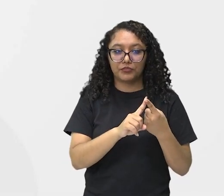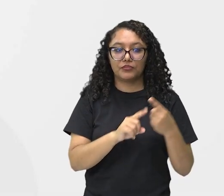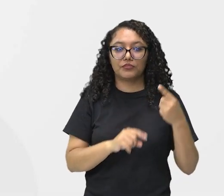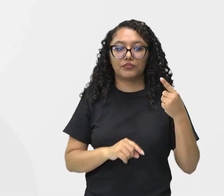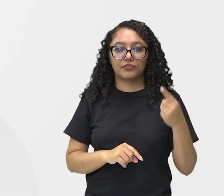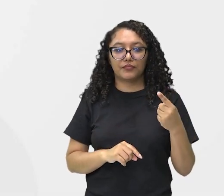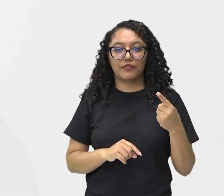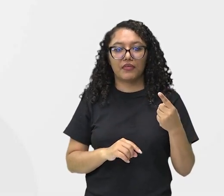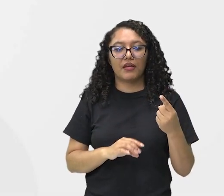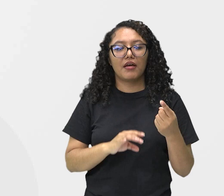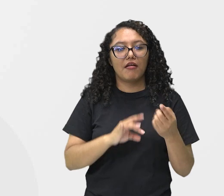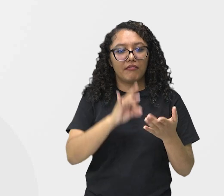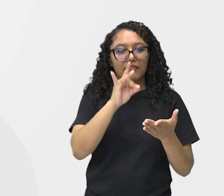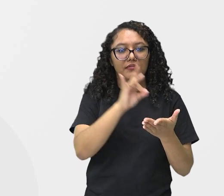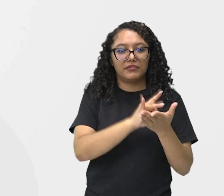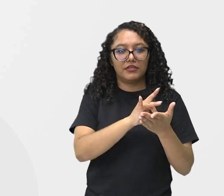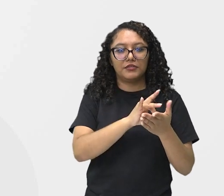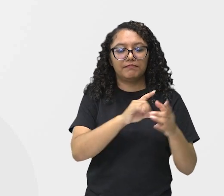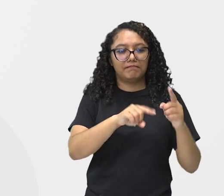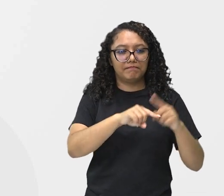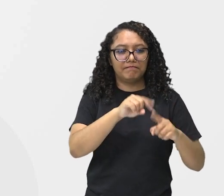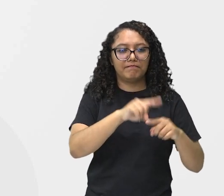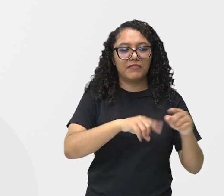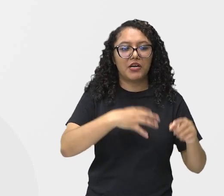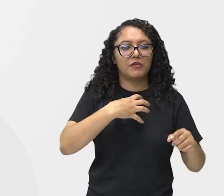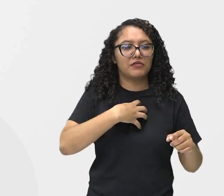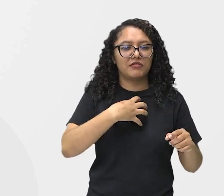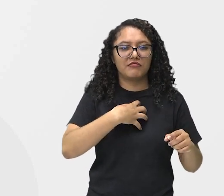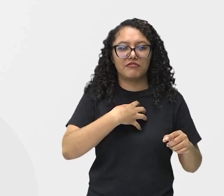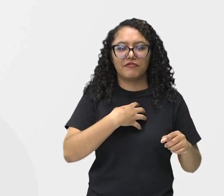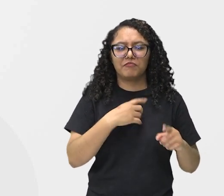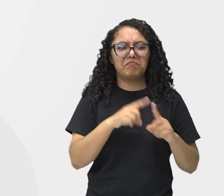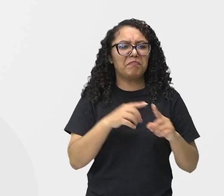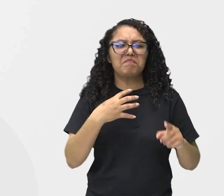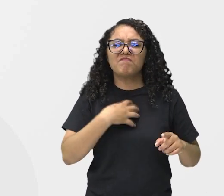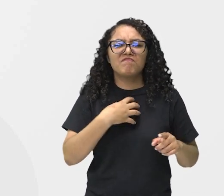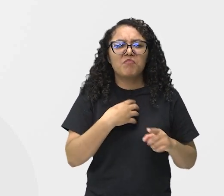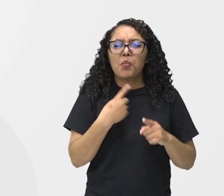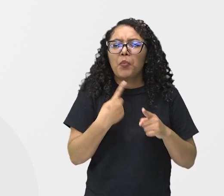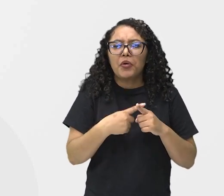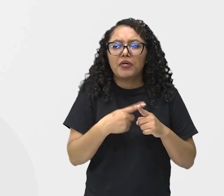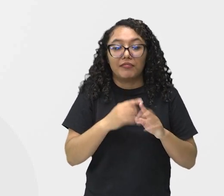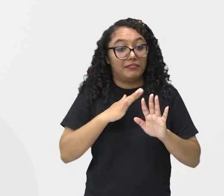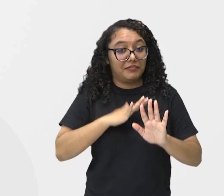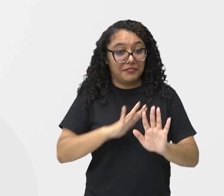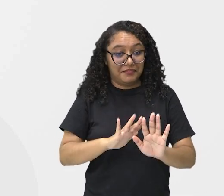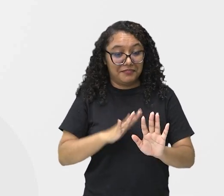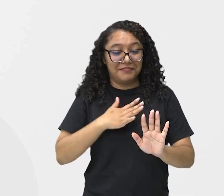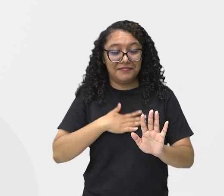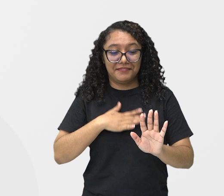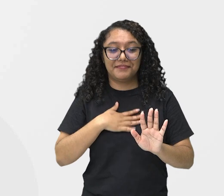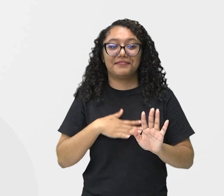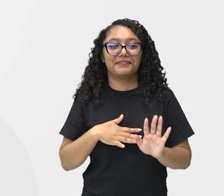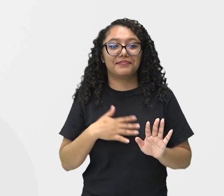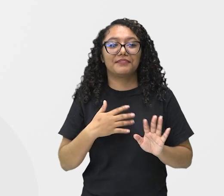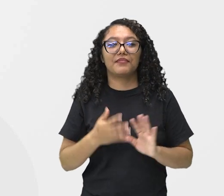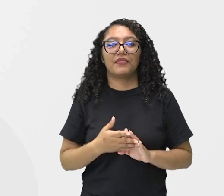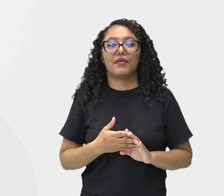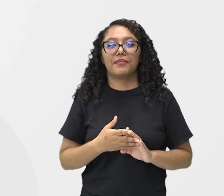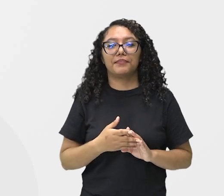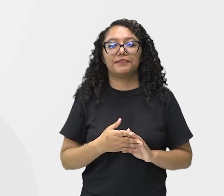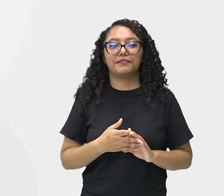uma realidade material e sensível. Mas por que sensível, professora? Já vamos chegar lá. Tem em si próprio